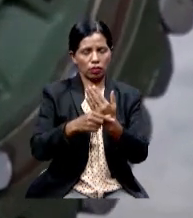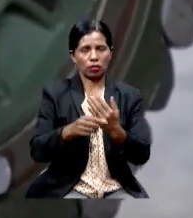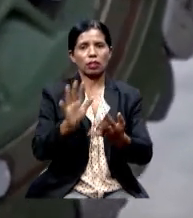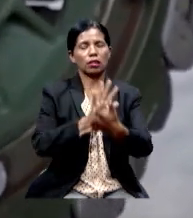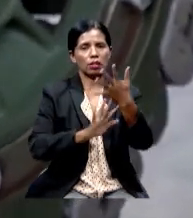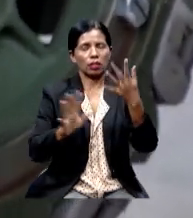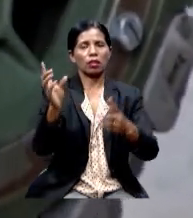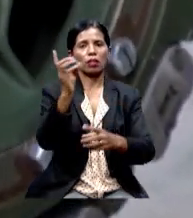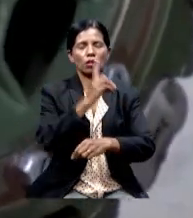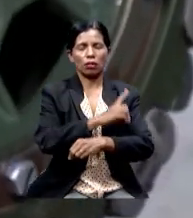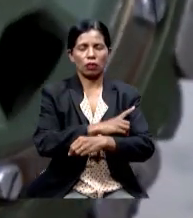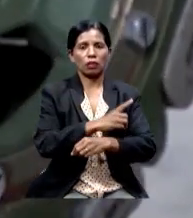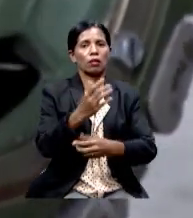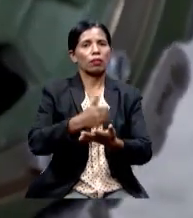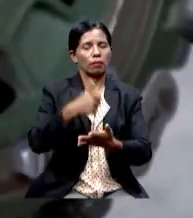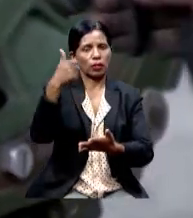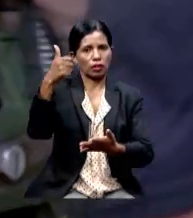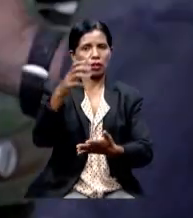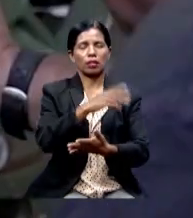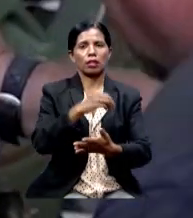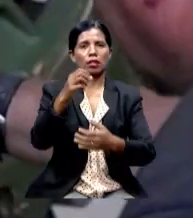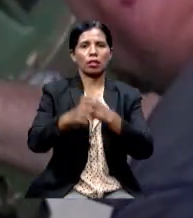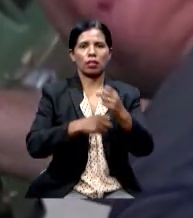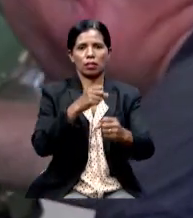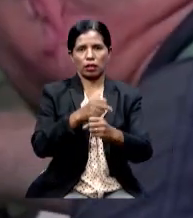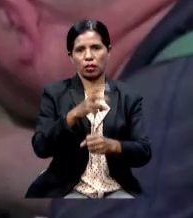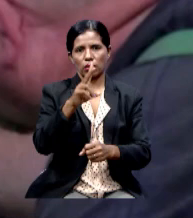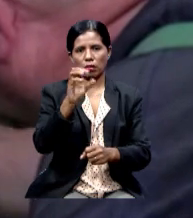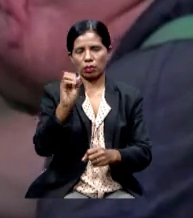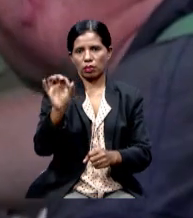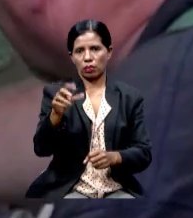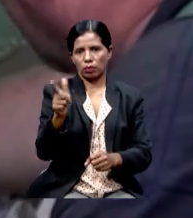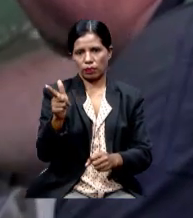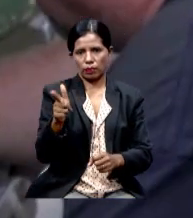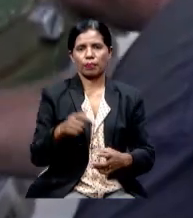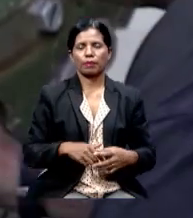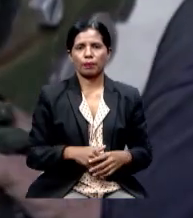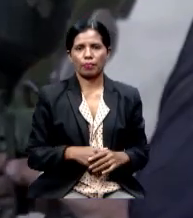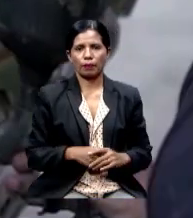comemora a loron vitória União Soviética Nien, e a Tinan Rihun Ida Atusia Ruanulu.